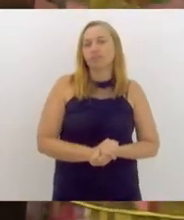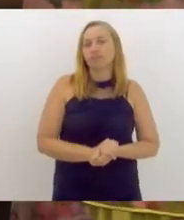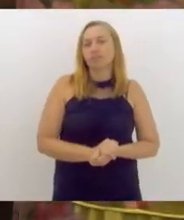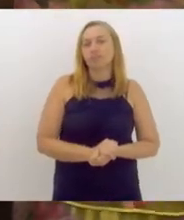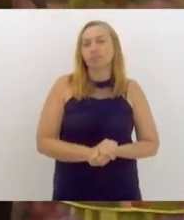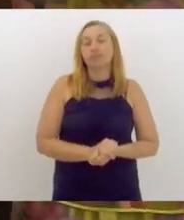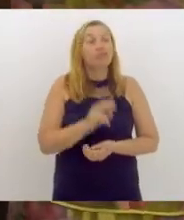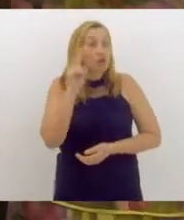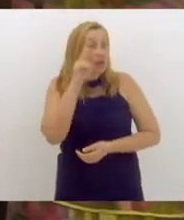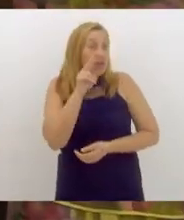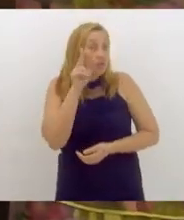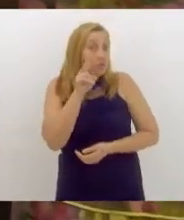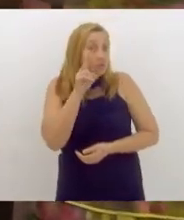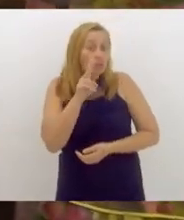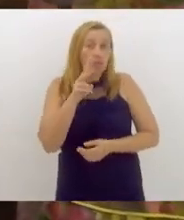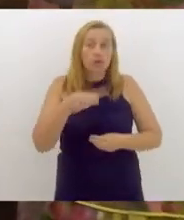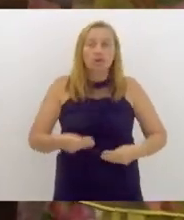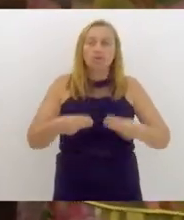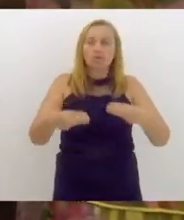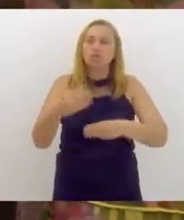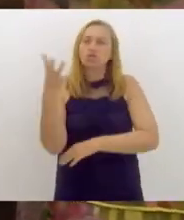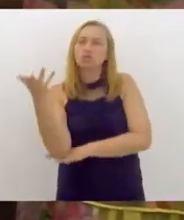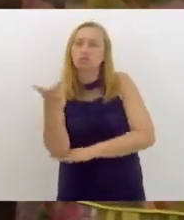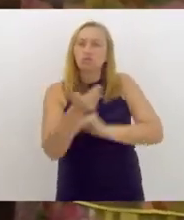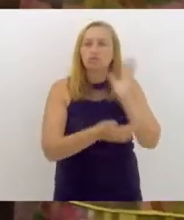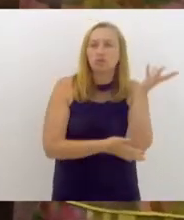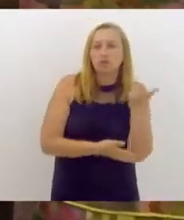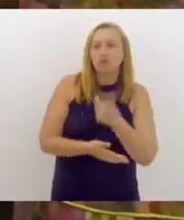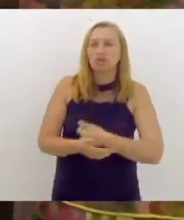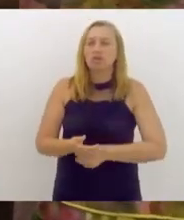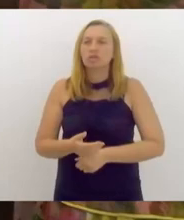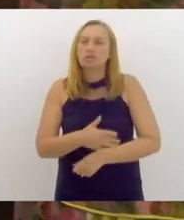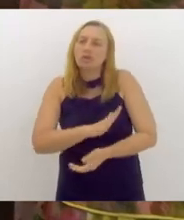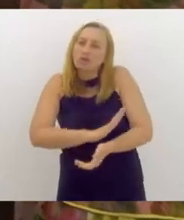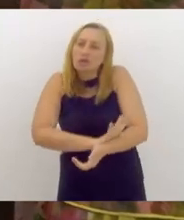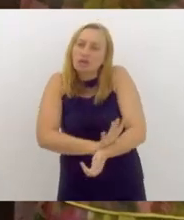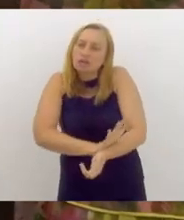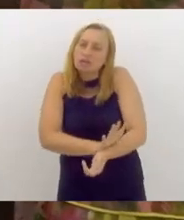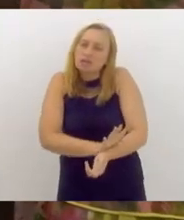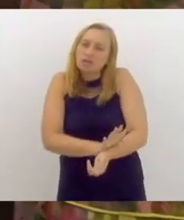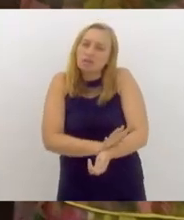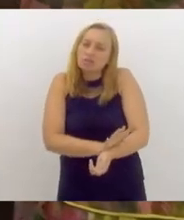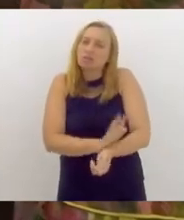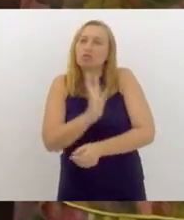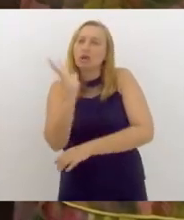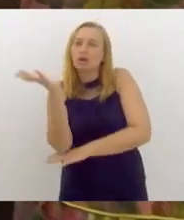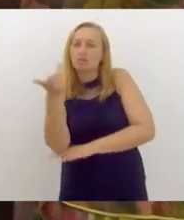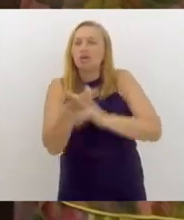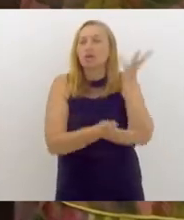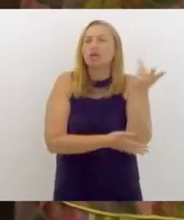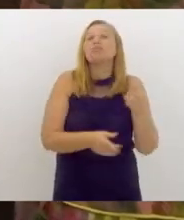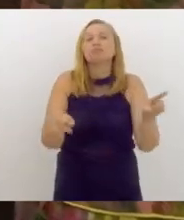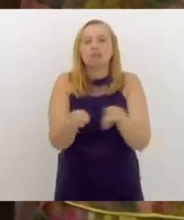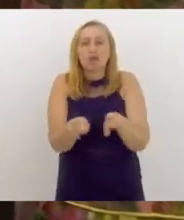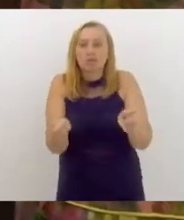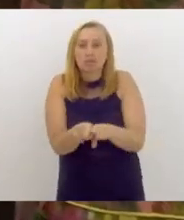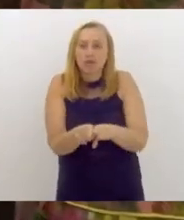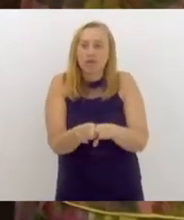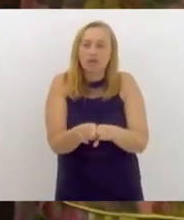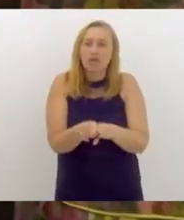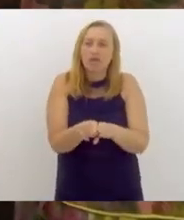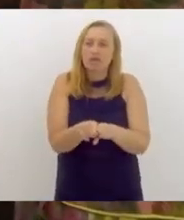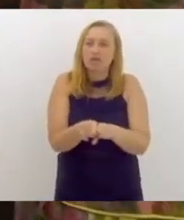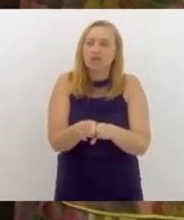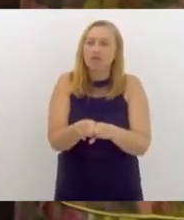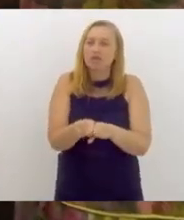bem lembrou a ministra do Meio Ambiente, o racismo ambiental também desloca para